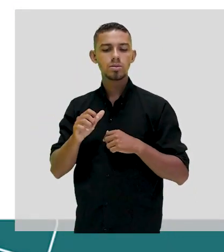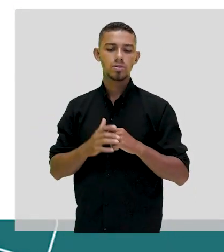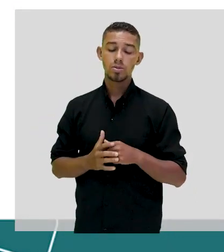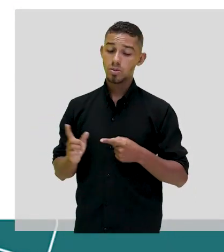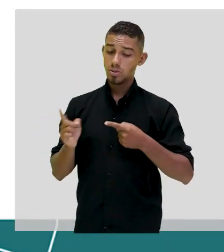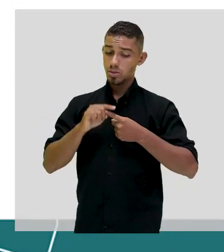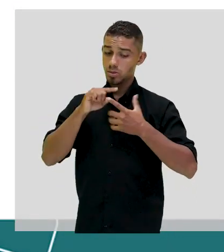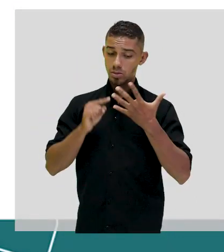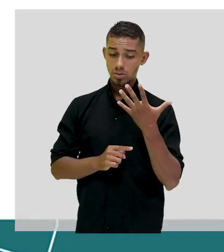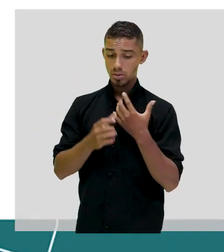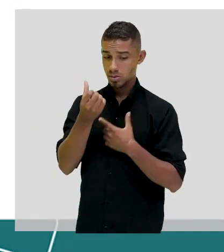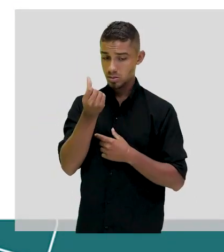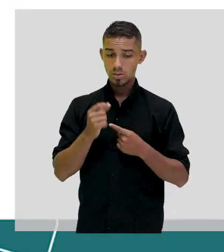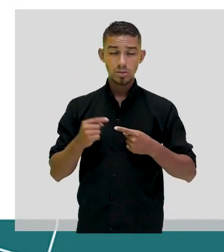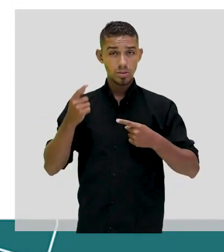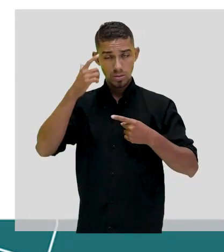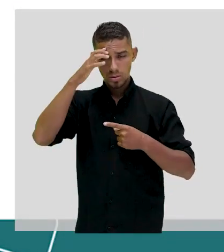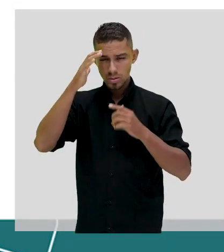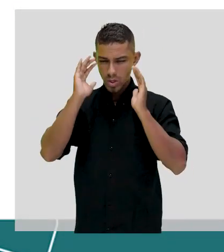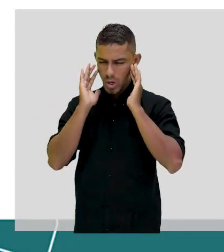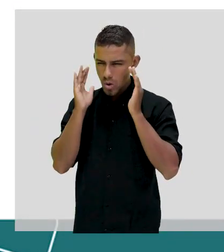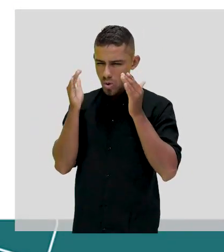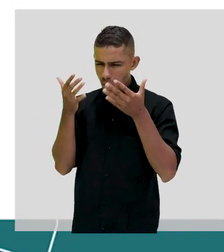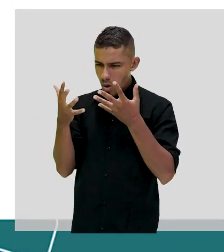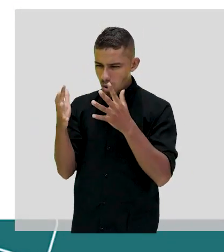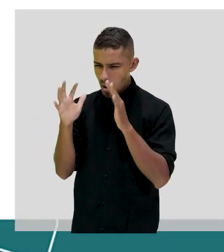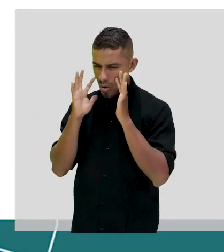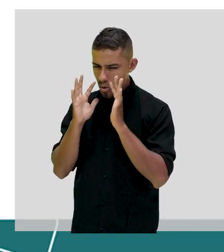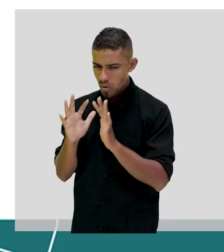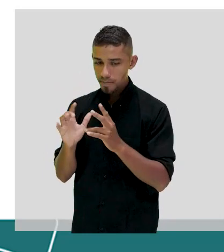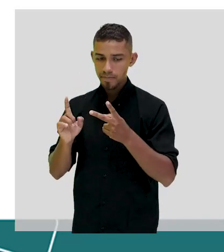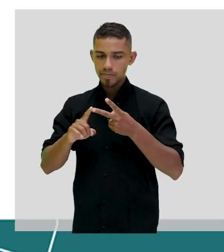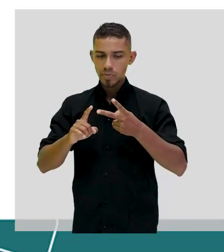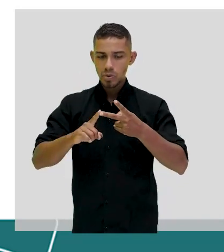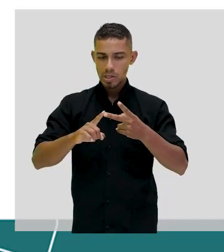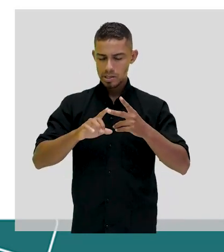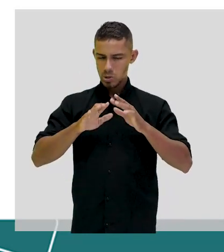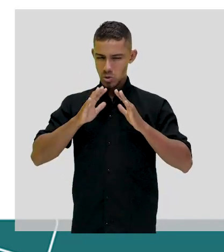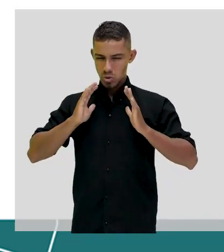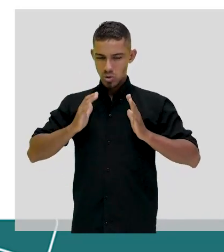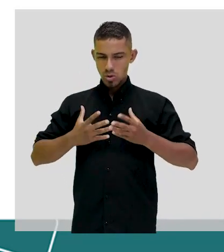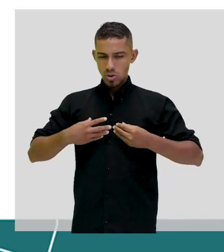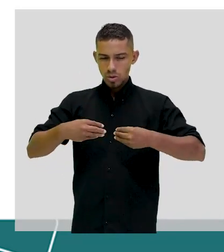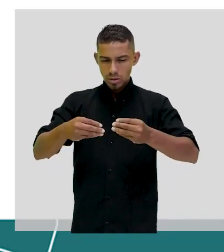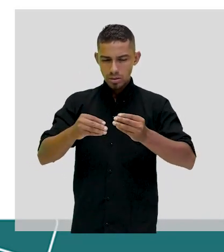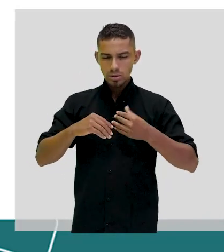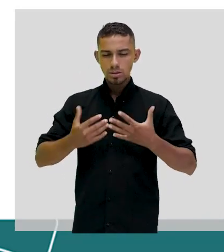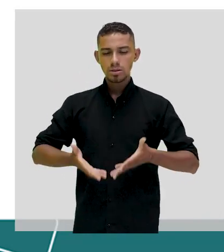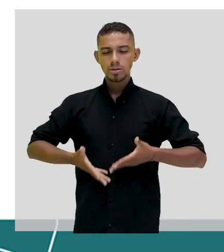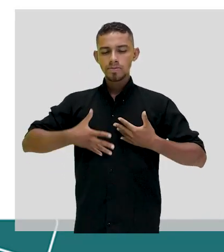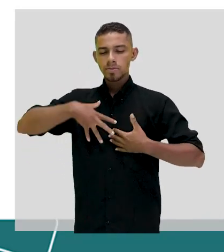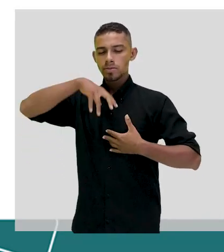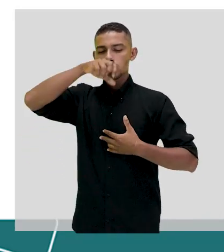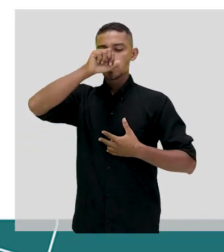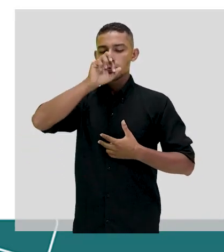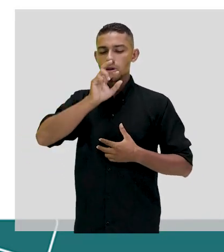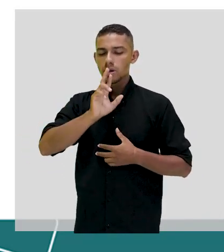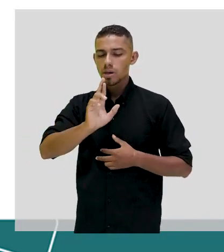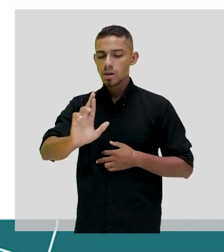são 6. A concentração, a centralização, fluidez,